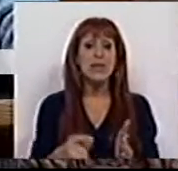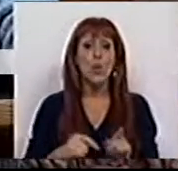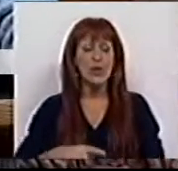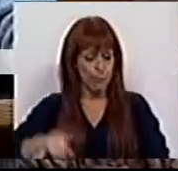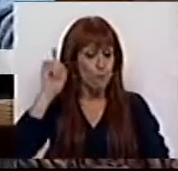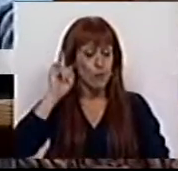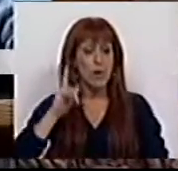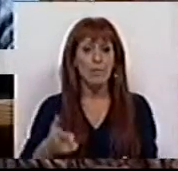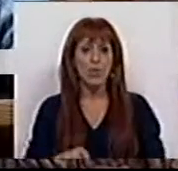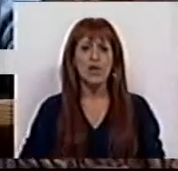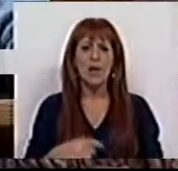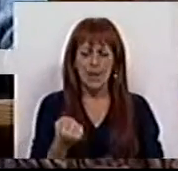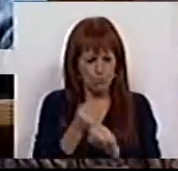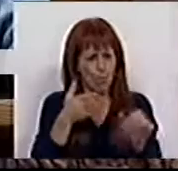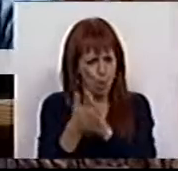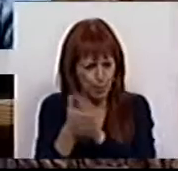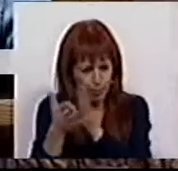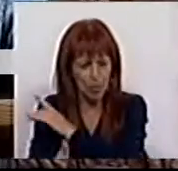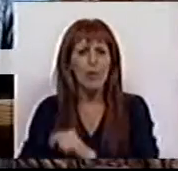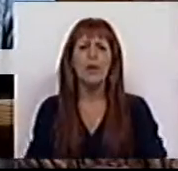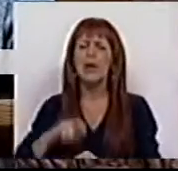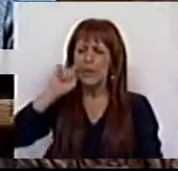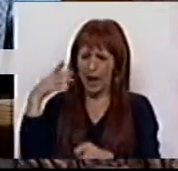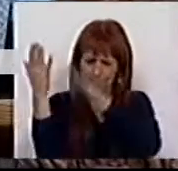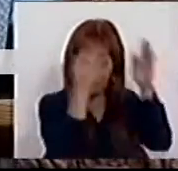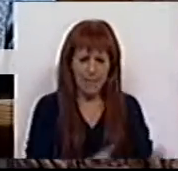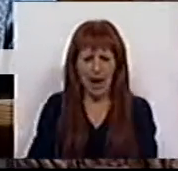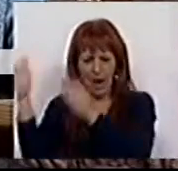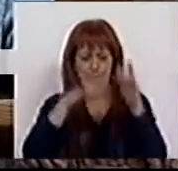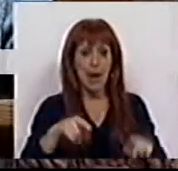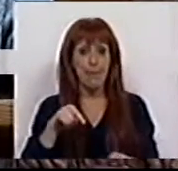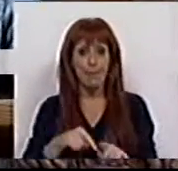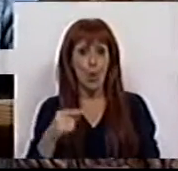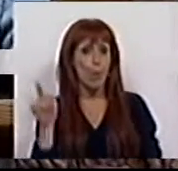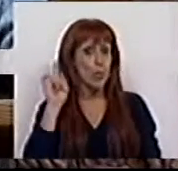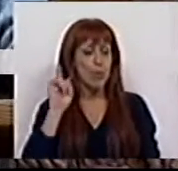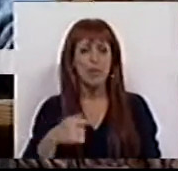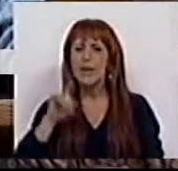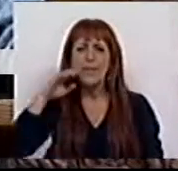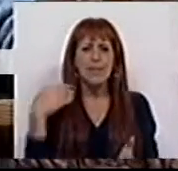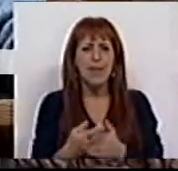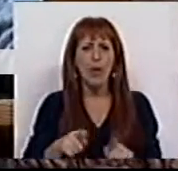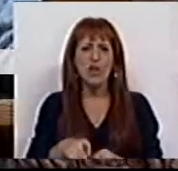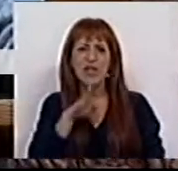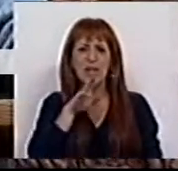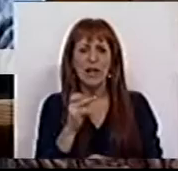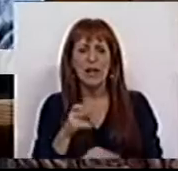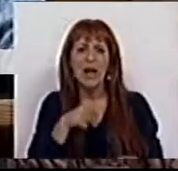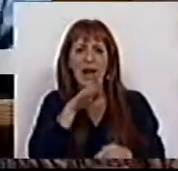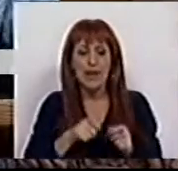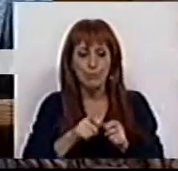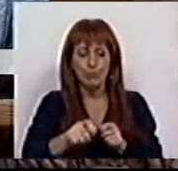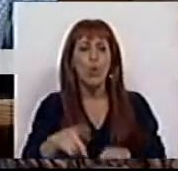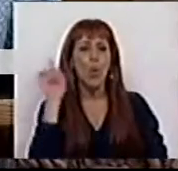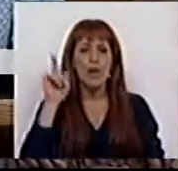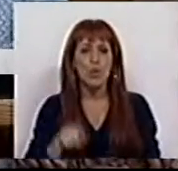e fundamental. Cria emprego, garante produção, é uma peça-chave para garantir uma rede ferroviária de